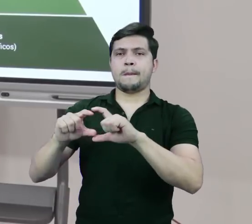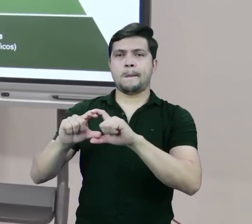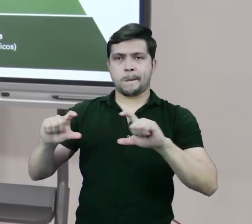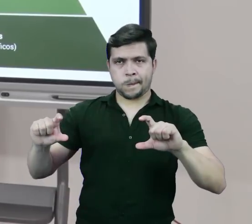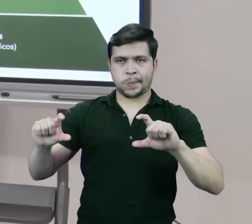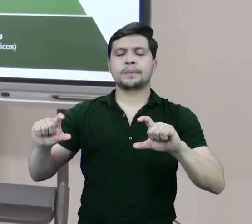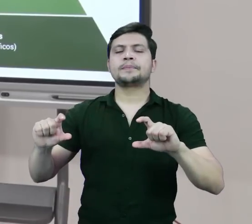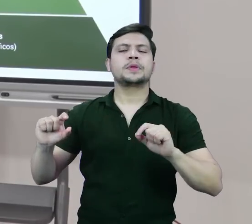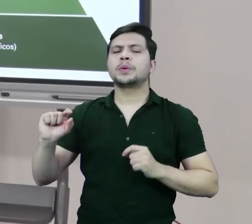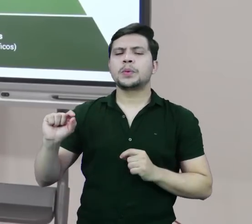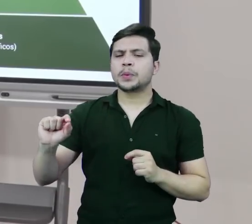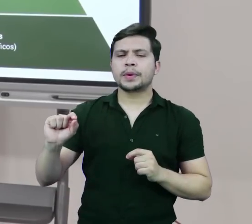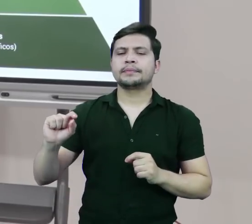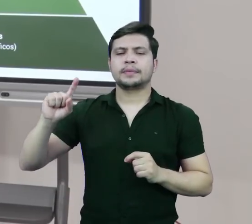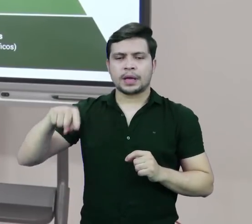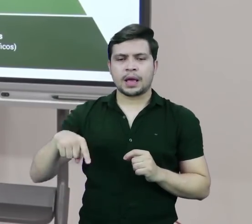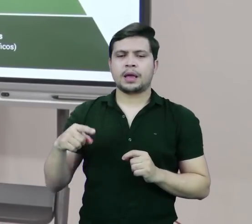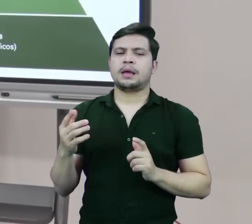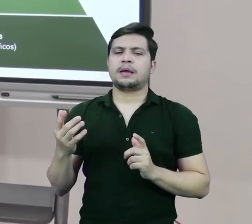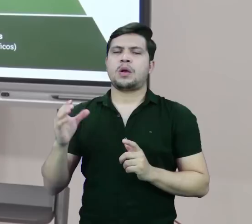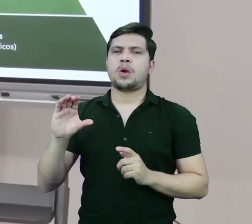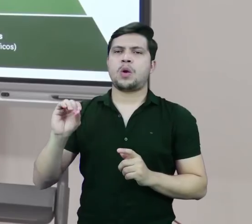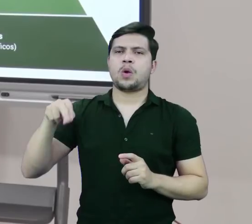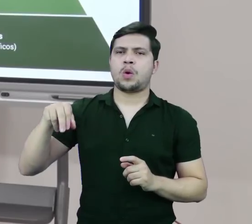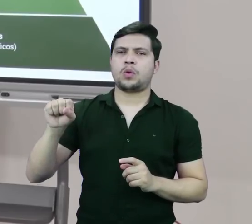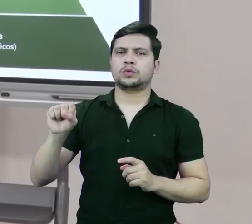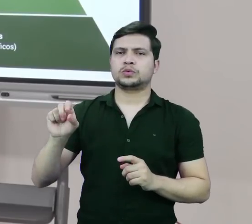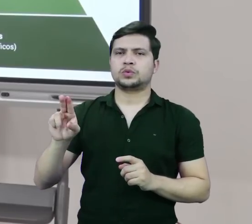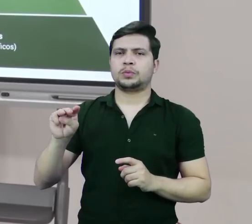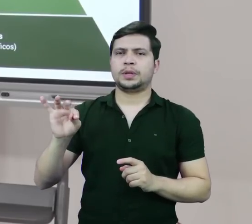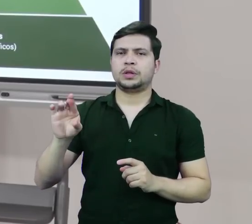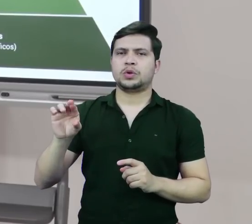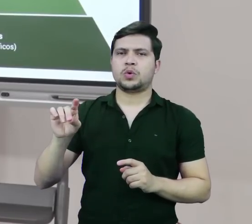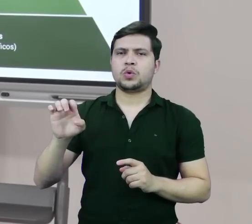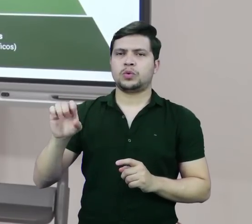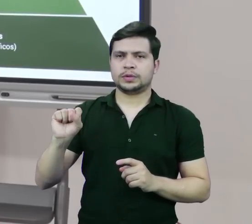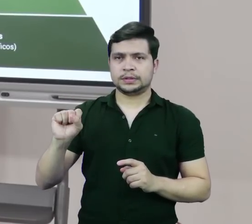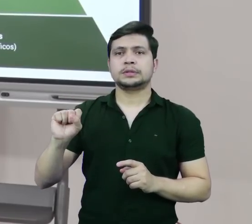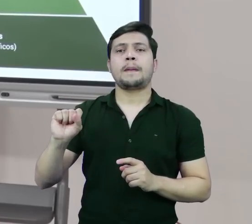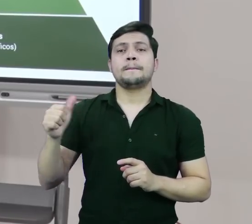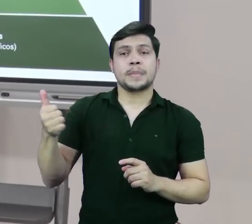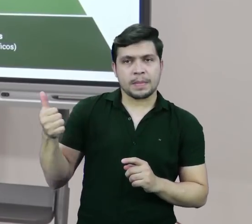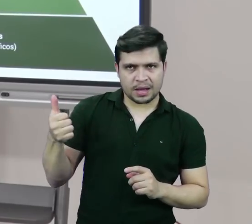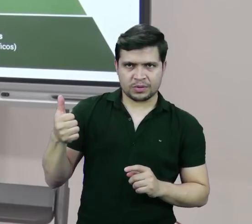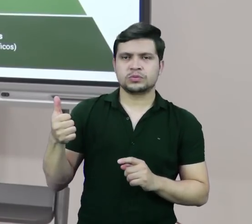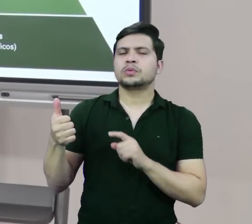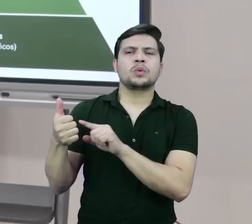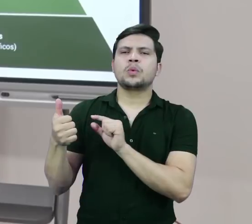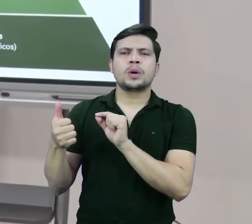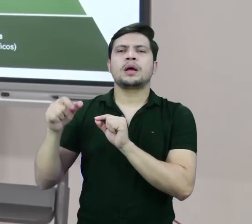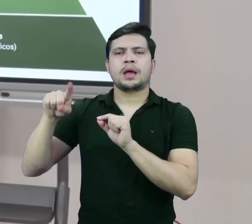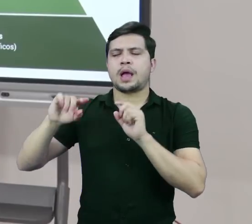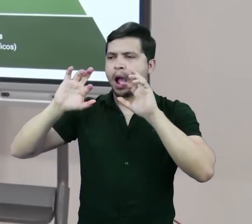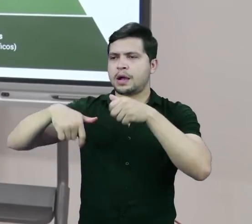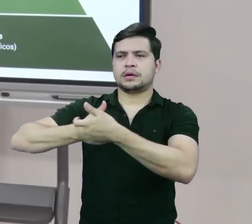no exemplo anterior, né? O próximo nível trófico são os consumidores primários, né, que são os seres